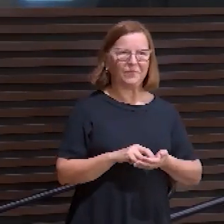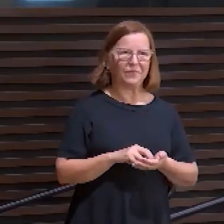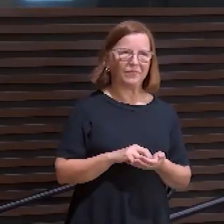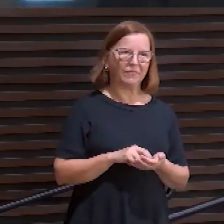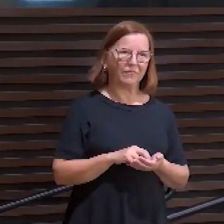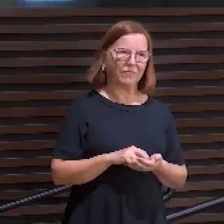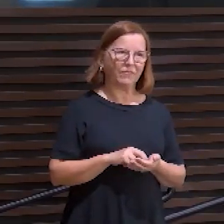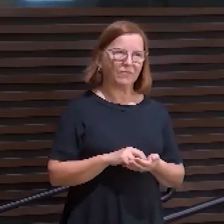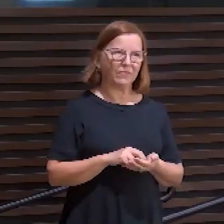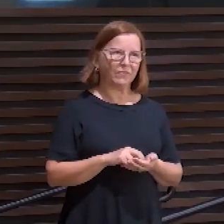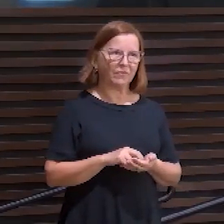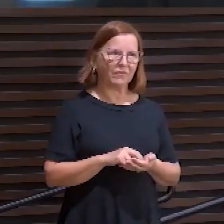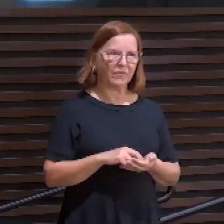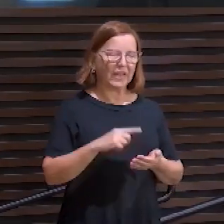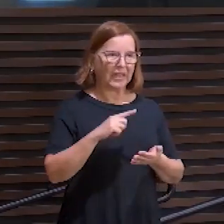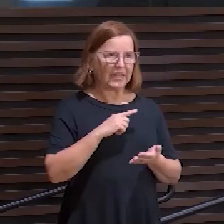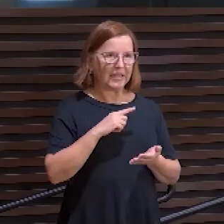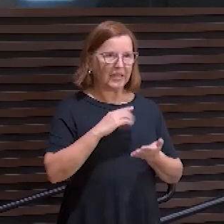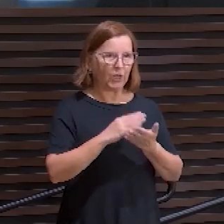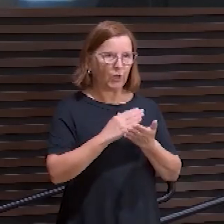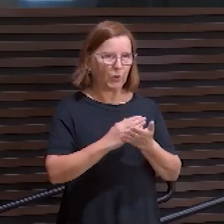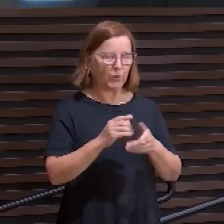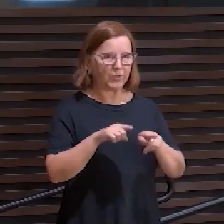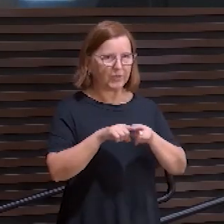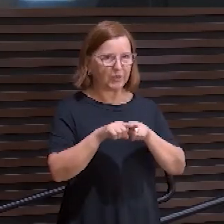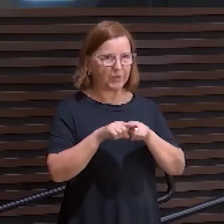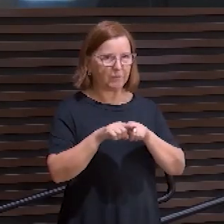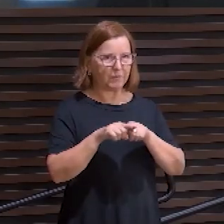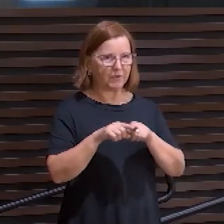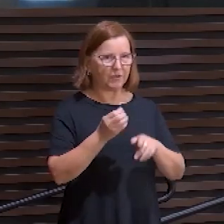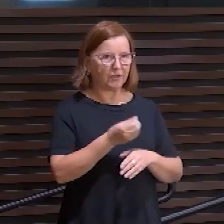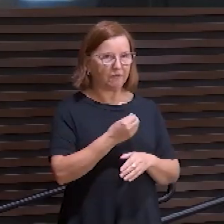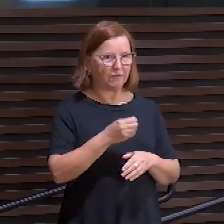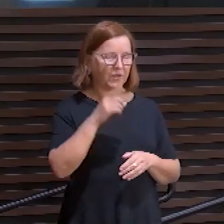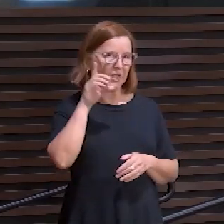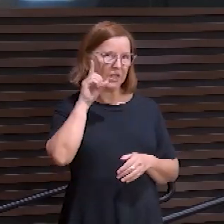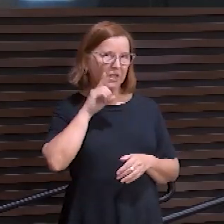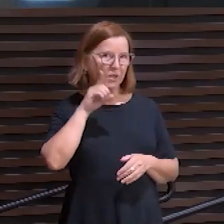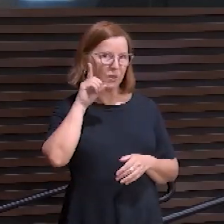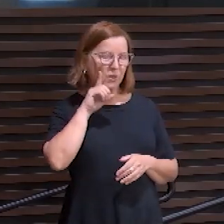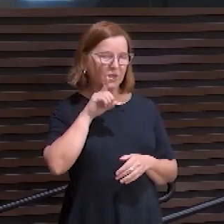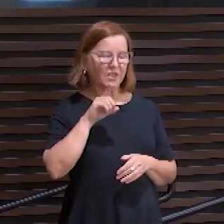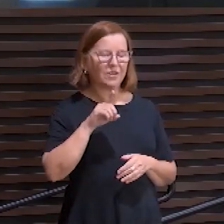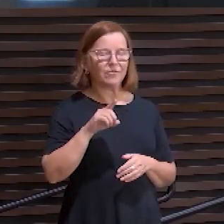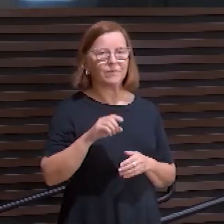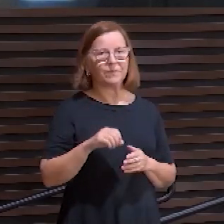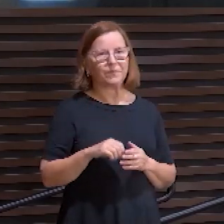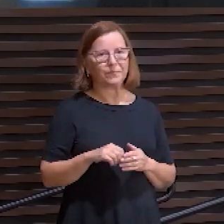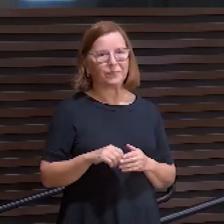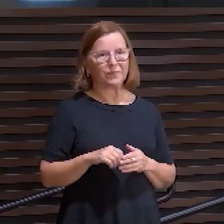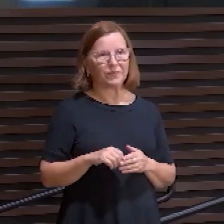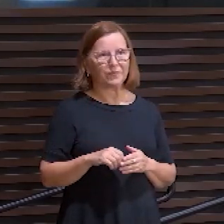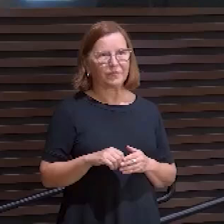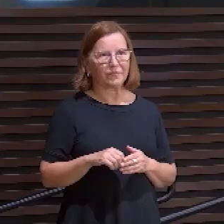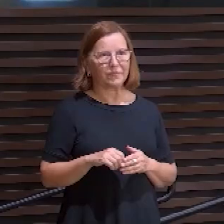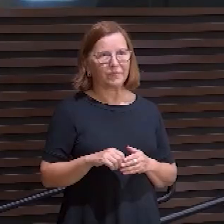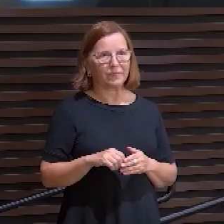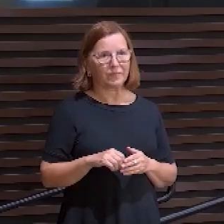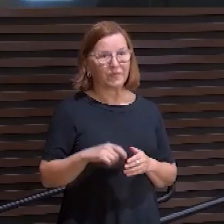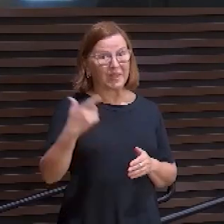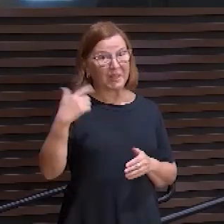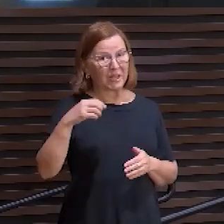alguns irmãos fora, nós temos uma irmã que mora nos Estados Unidos, que ganhou uma experiência